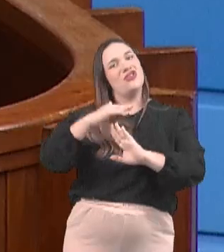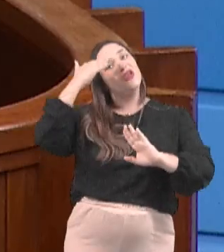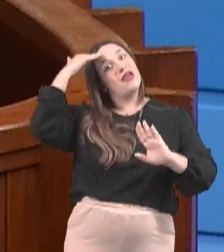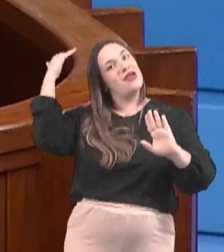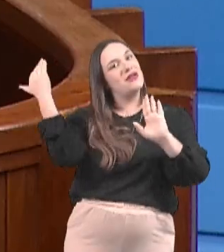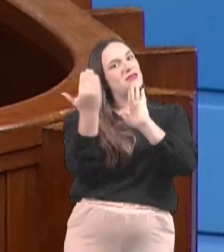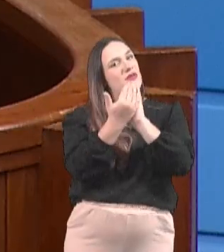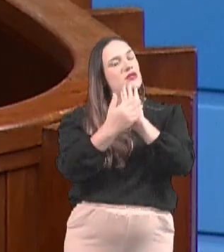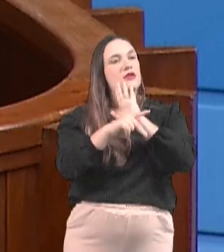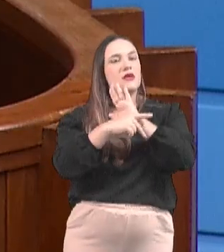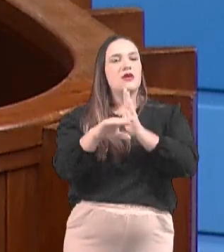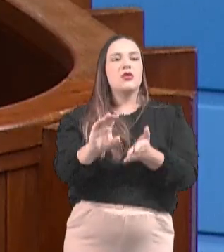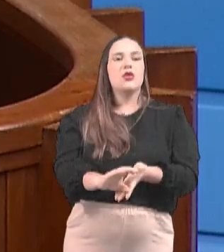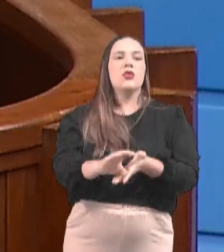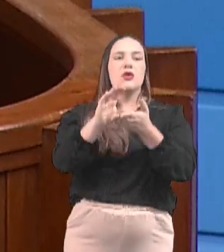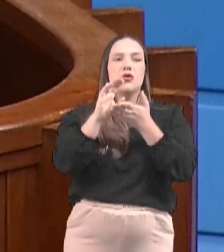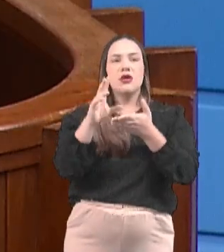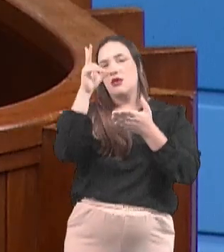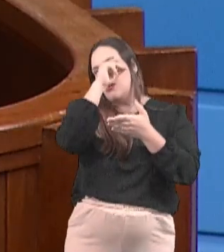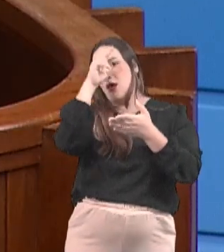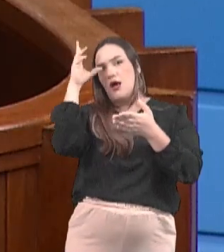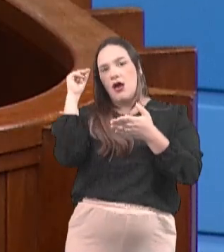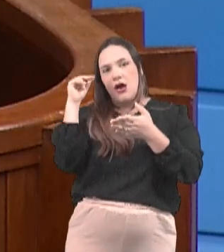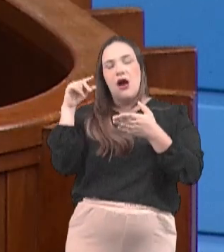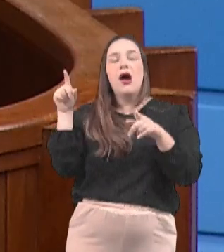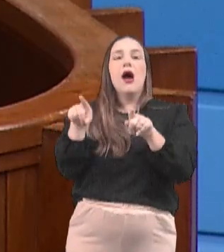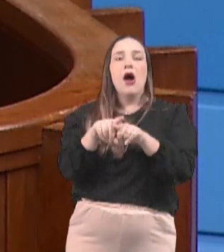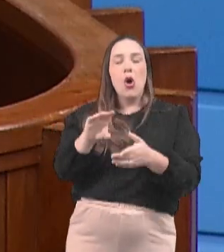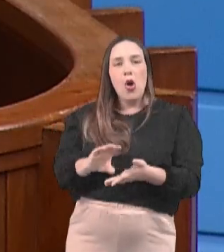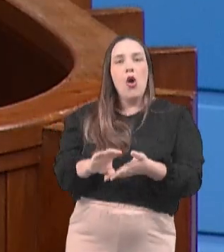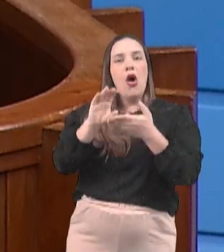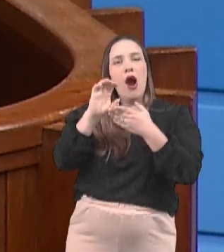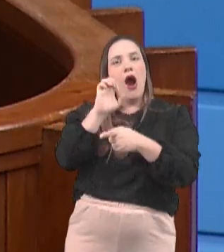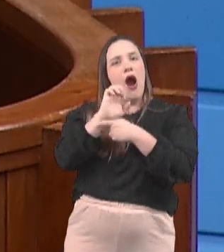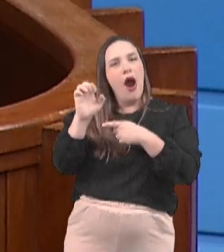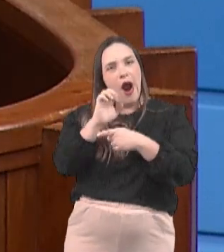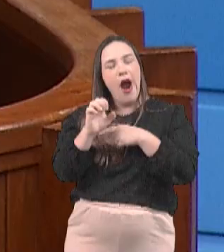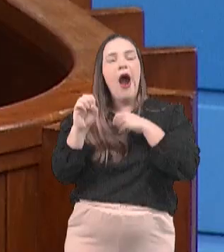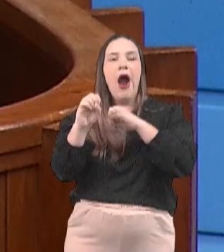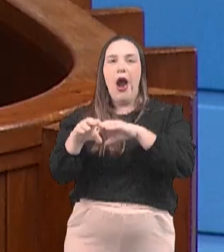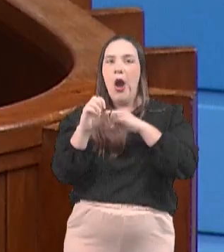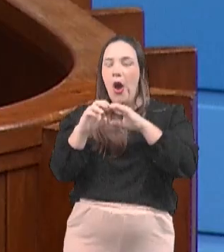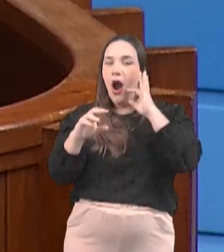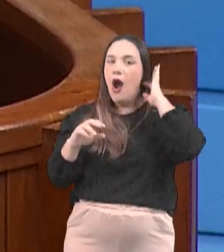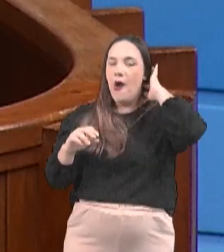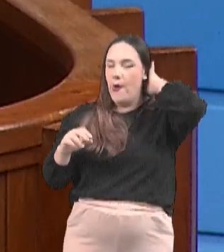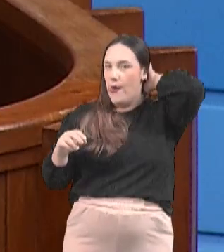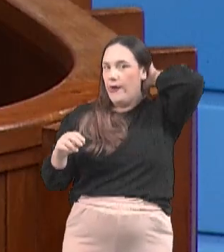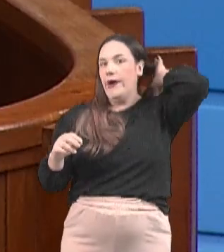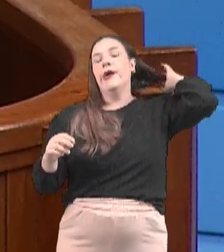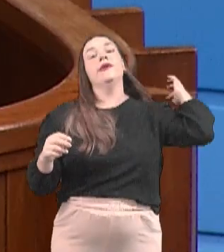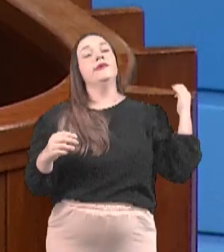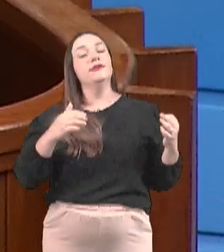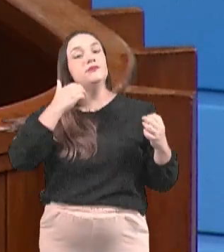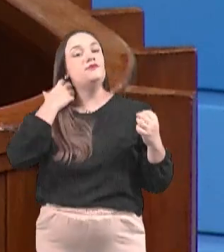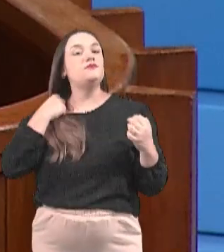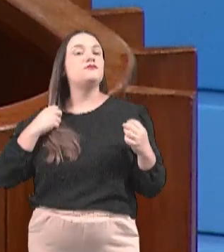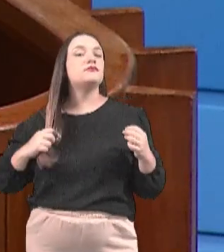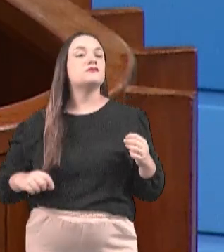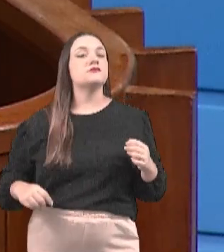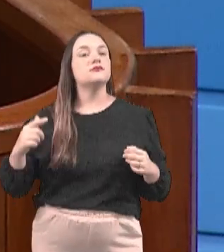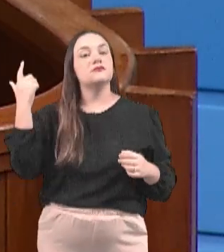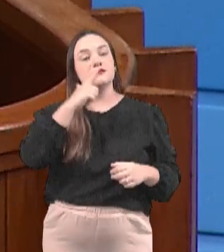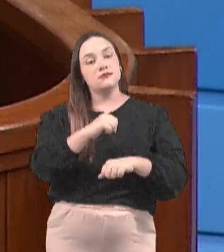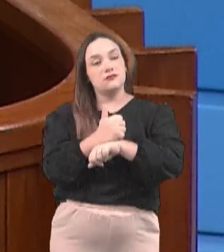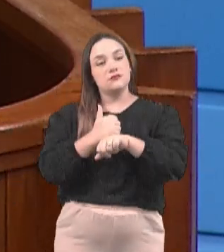permitida pelo Conselho Municipal, pelo Conselho Estadual de Educação, no intuito de garantir a